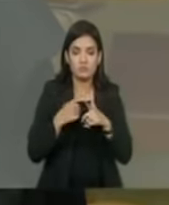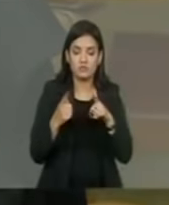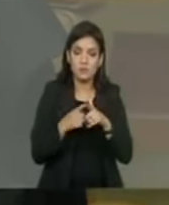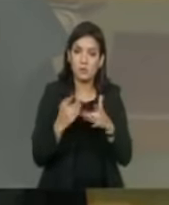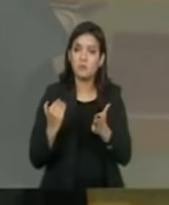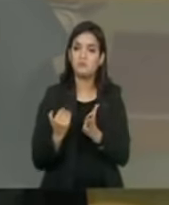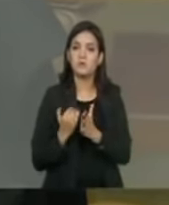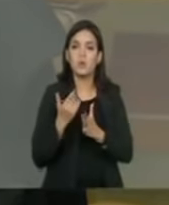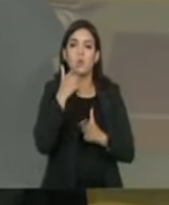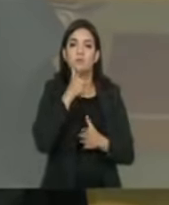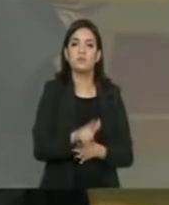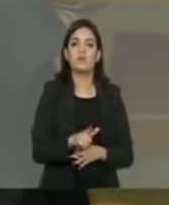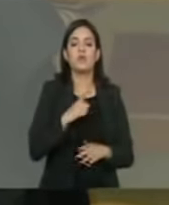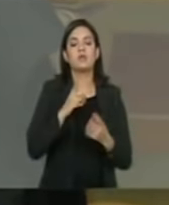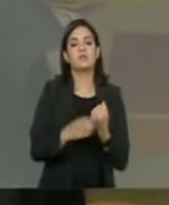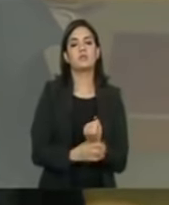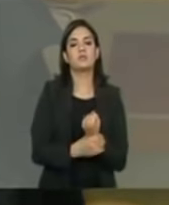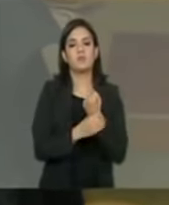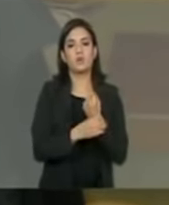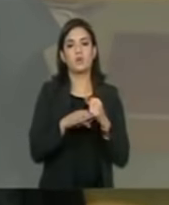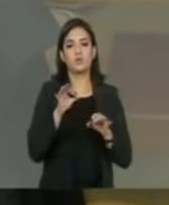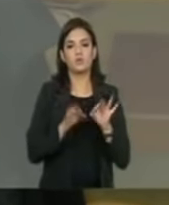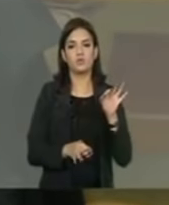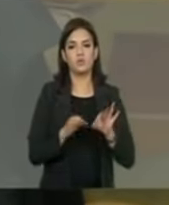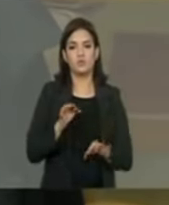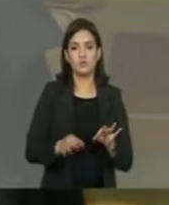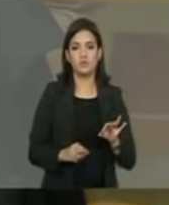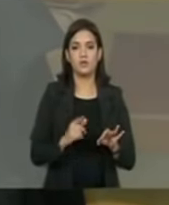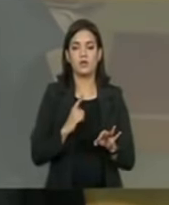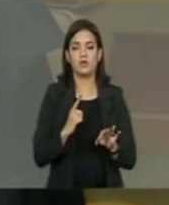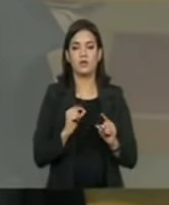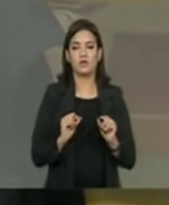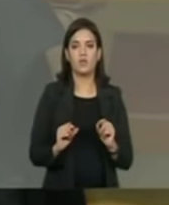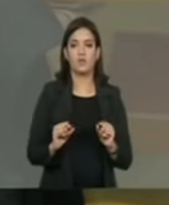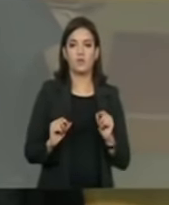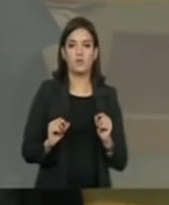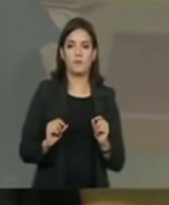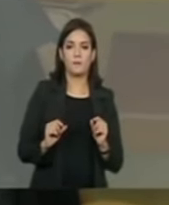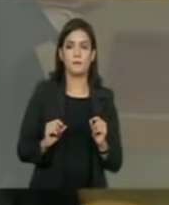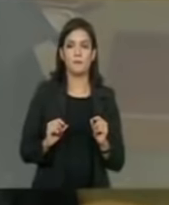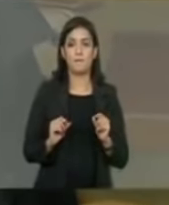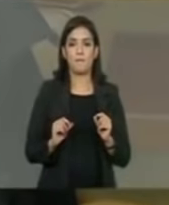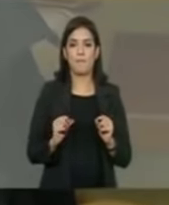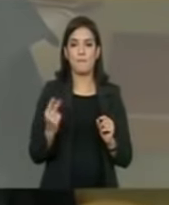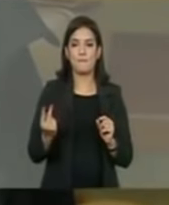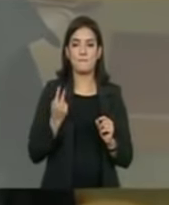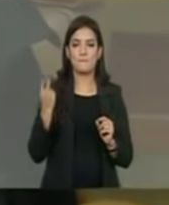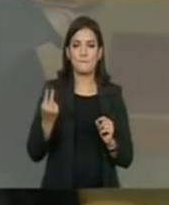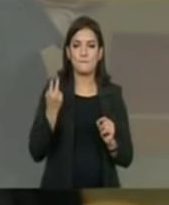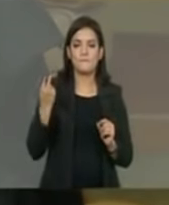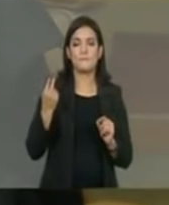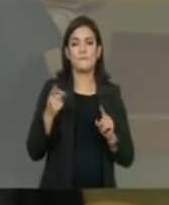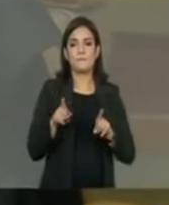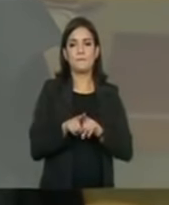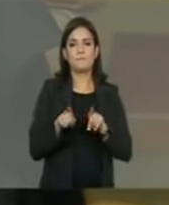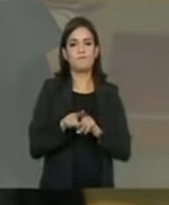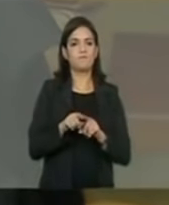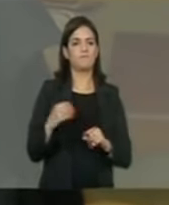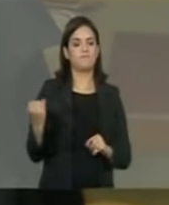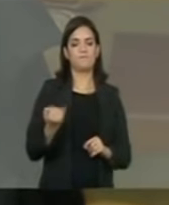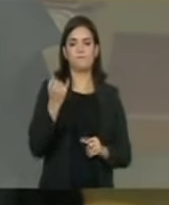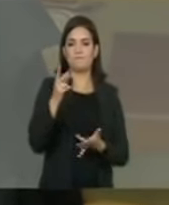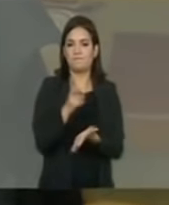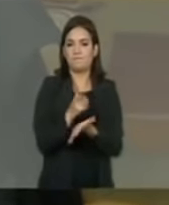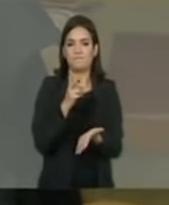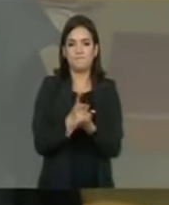por consagrar o segurança jurídica que traduz na conversão de seu alcance valor de transcendente importância política